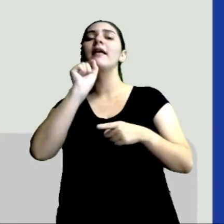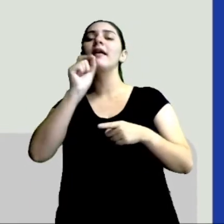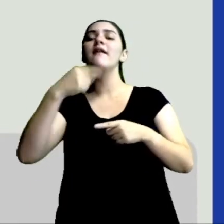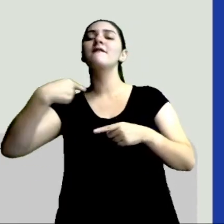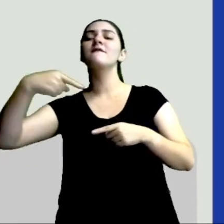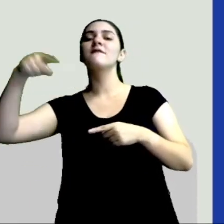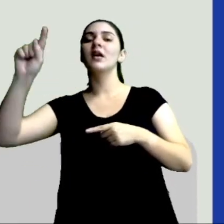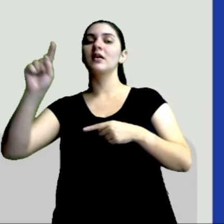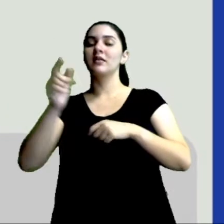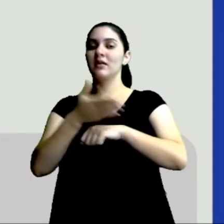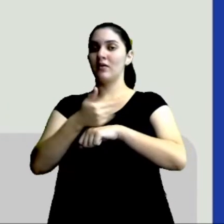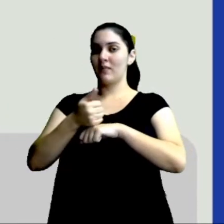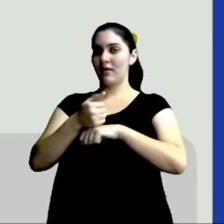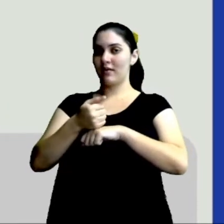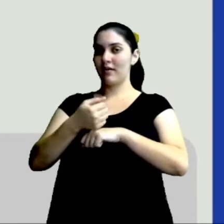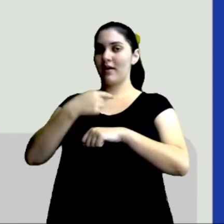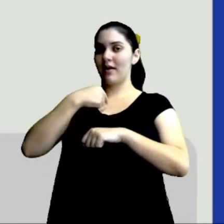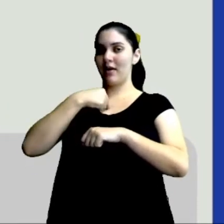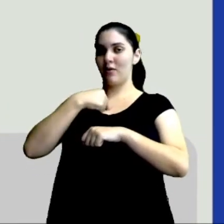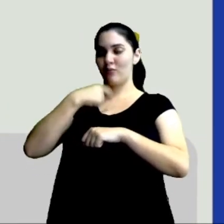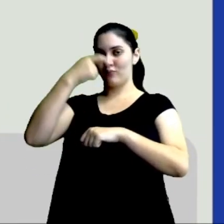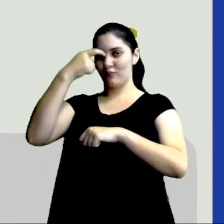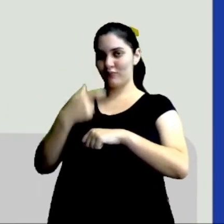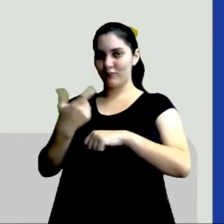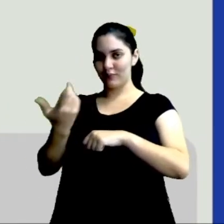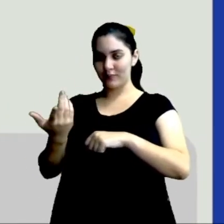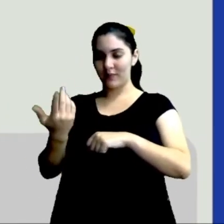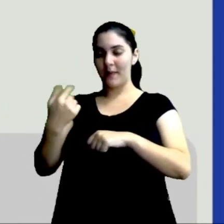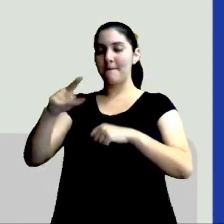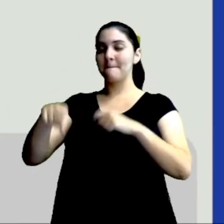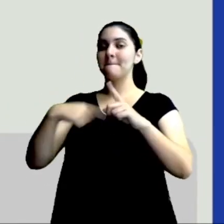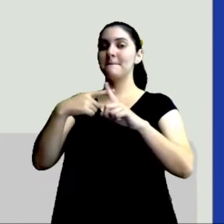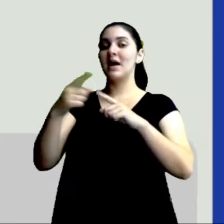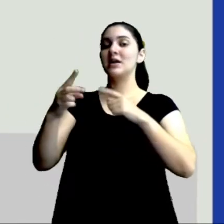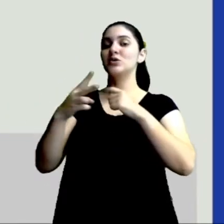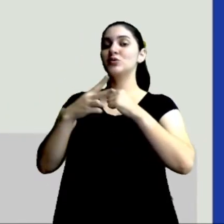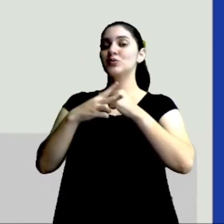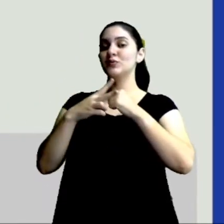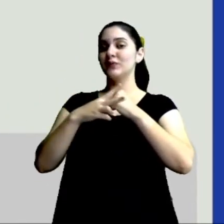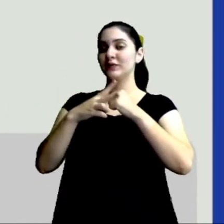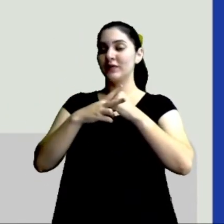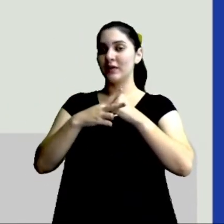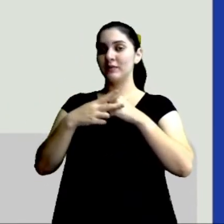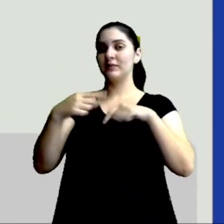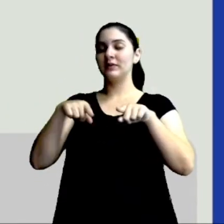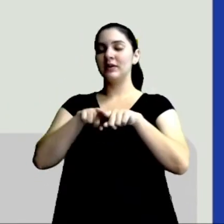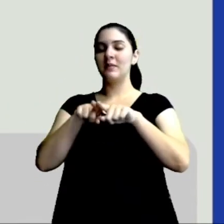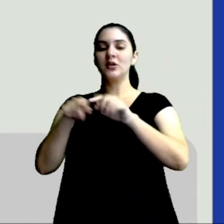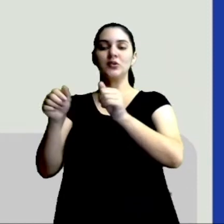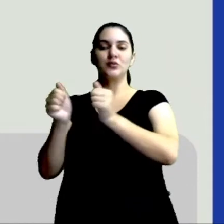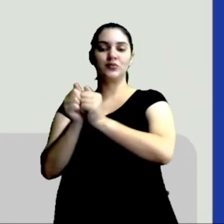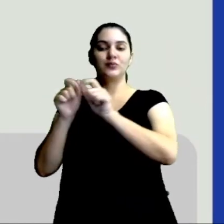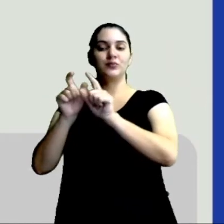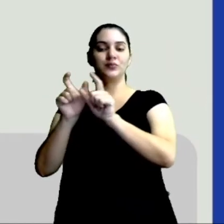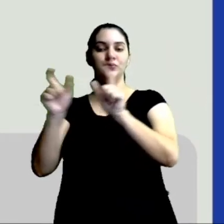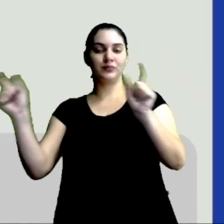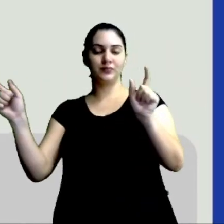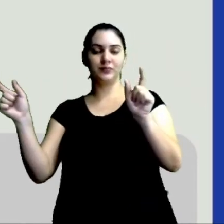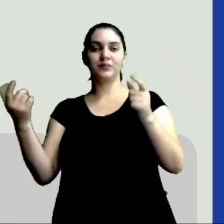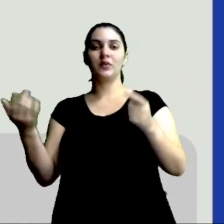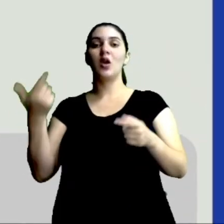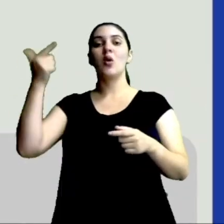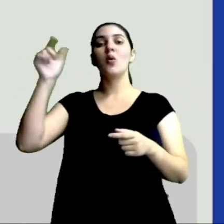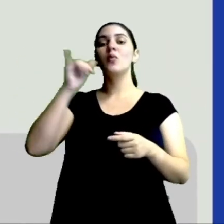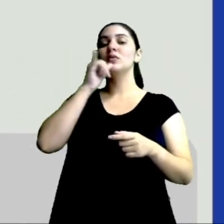aí, eu. Então, eu, sujeito. Mais o verbo, que é o verbo ir, né? E o complemento. Outro exemplo